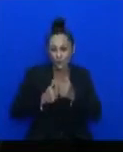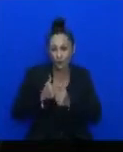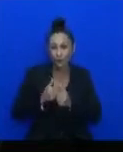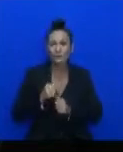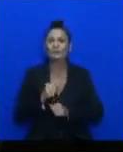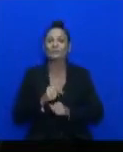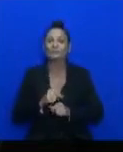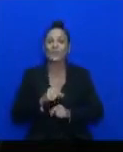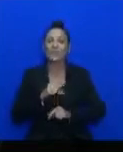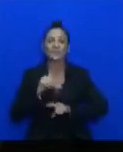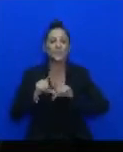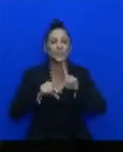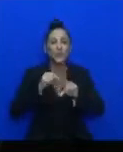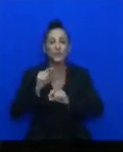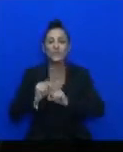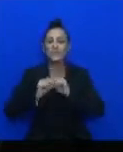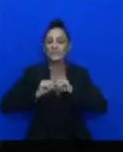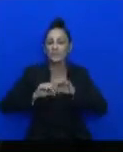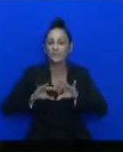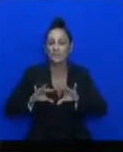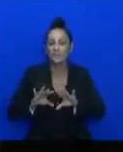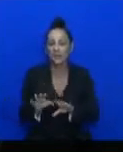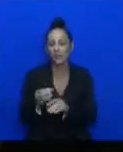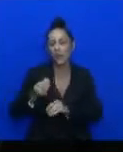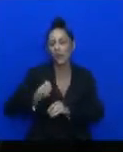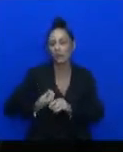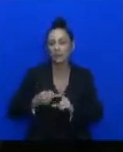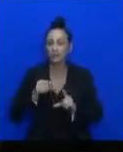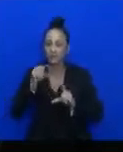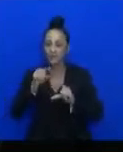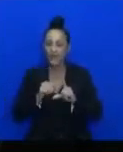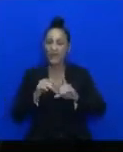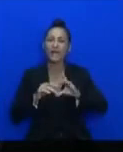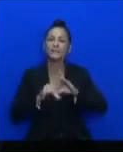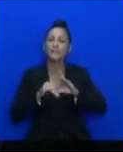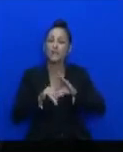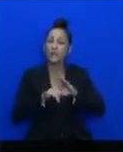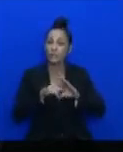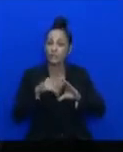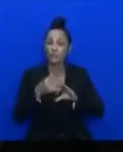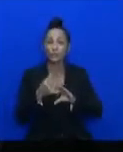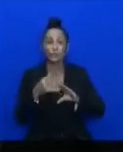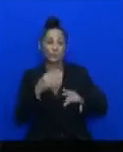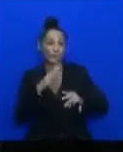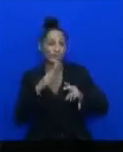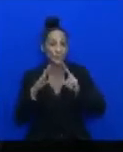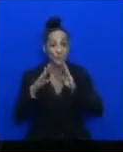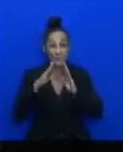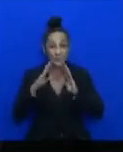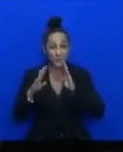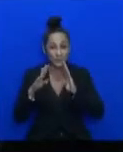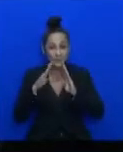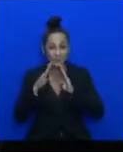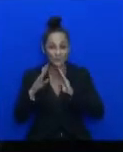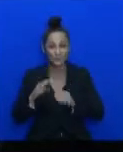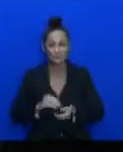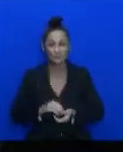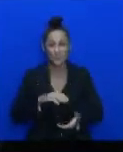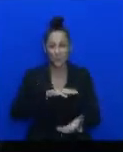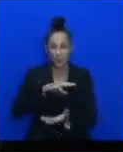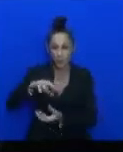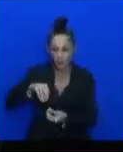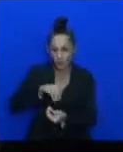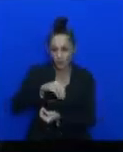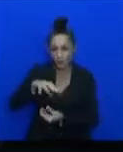Sorteio com transmissão ao vivo pelos perfis da Caixa e da Rede TV no YouTube e no Facebook. O Globo